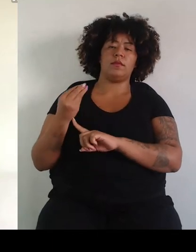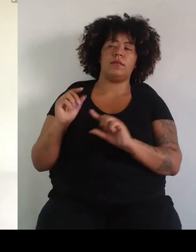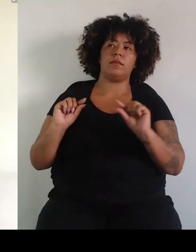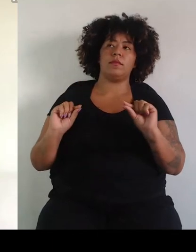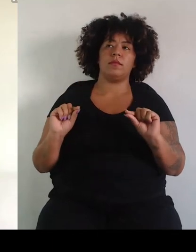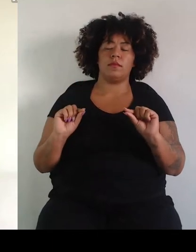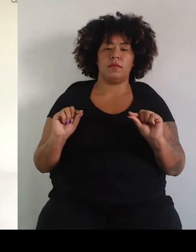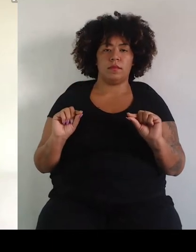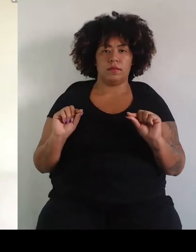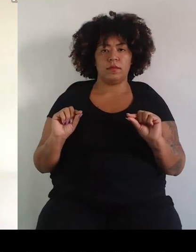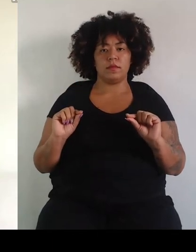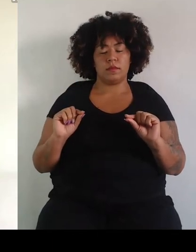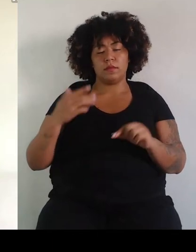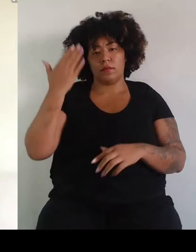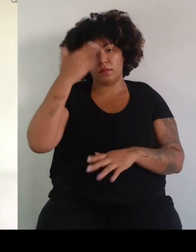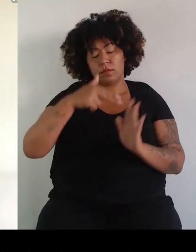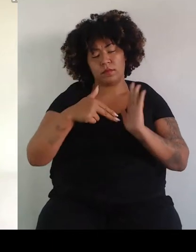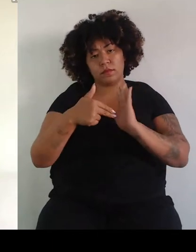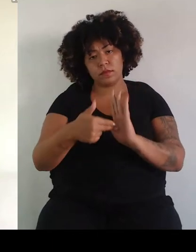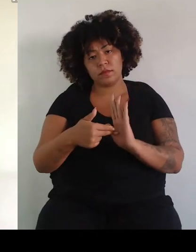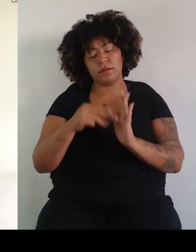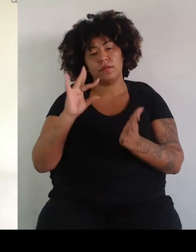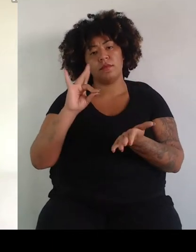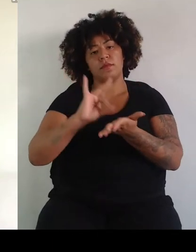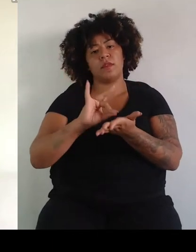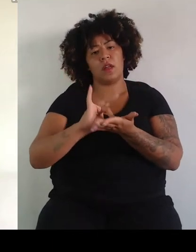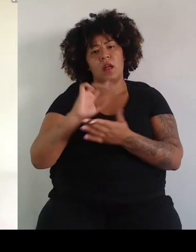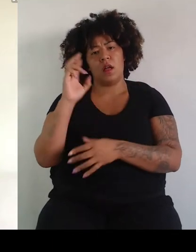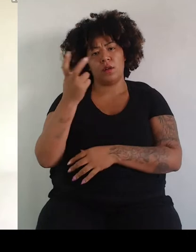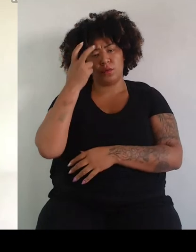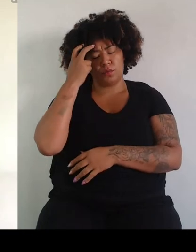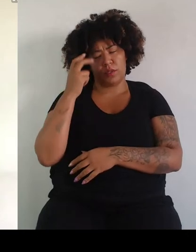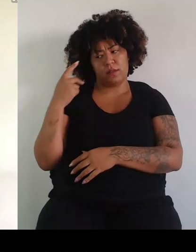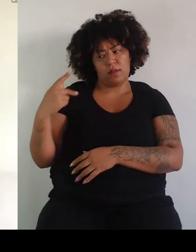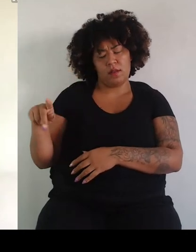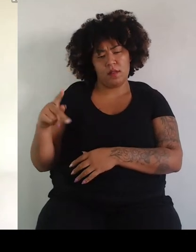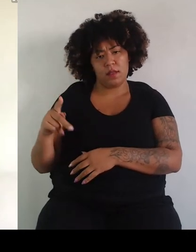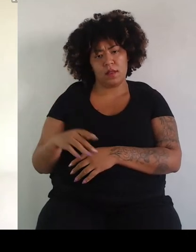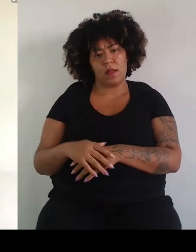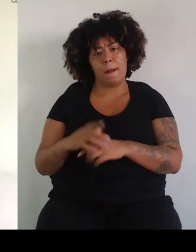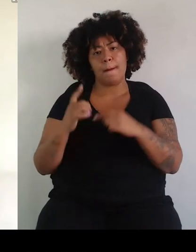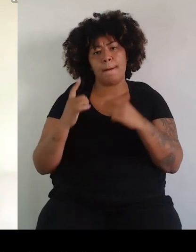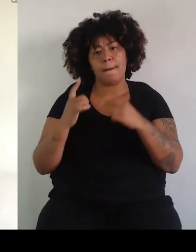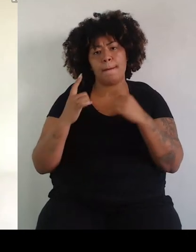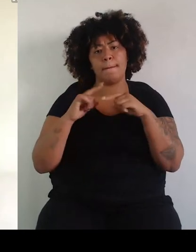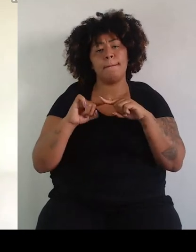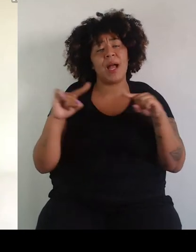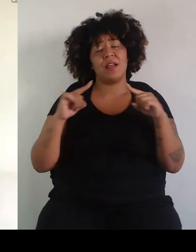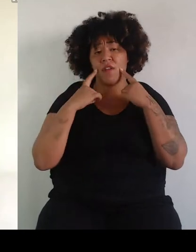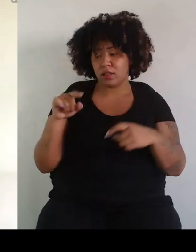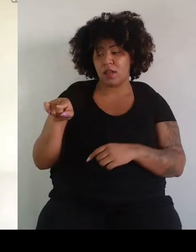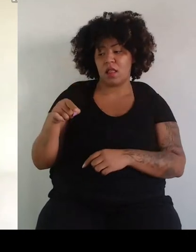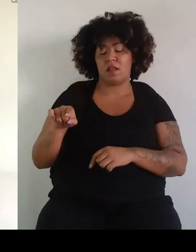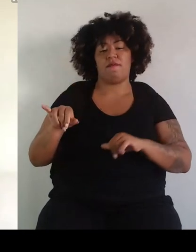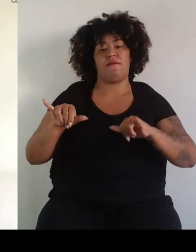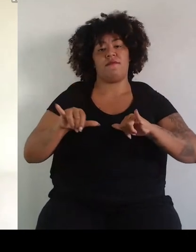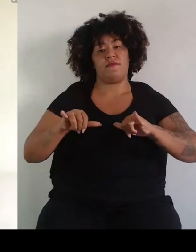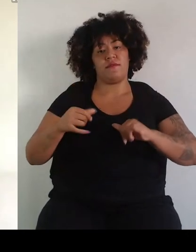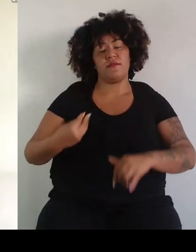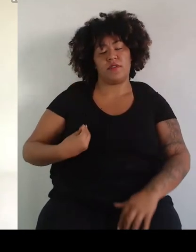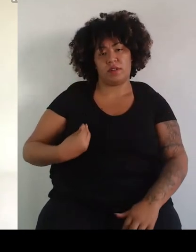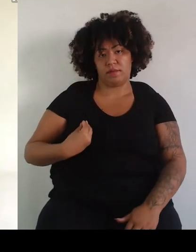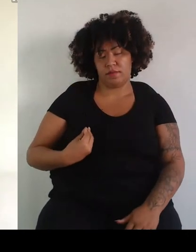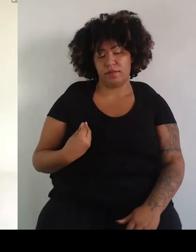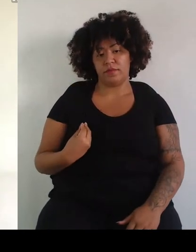permitragem que a sua pintura ainda abstrata mas com a violência é muito grande e que eu acho